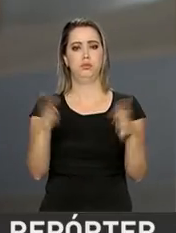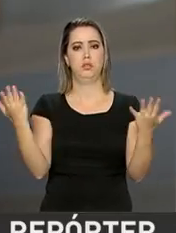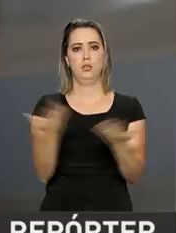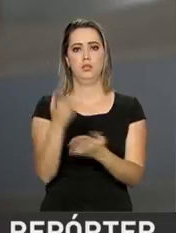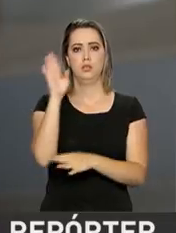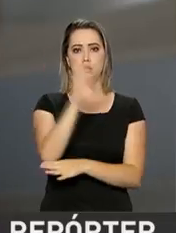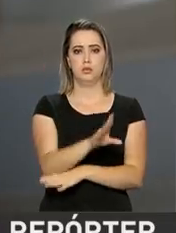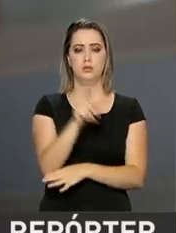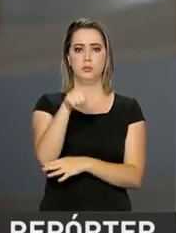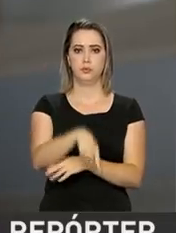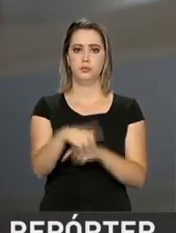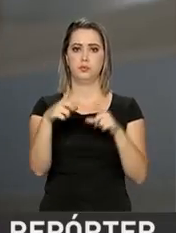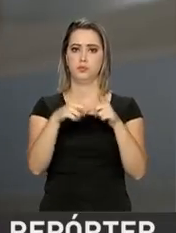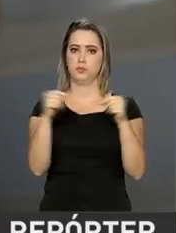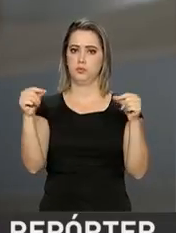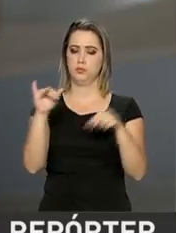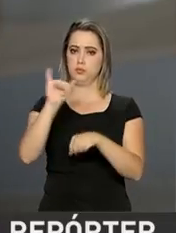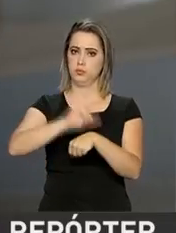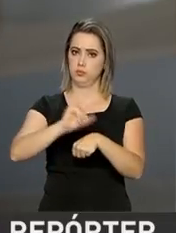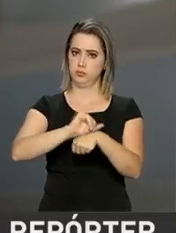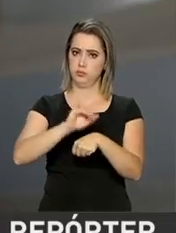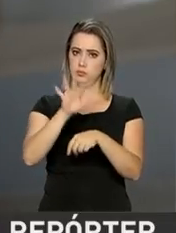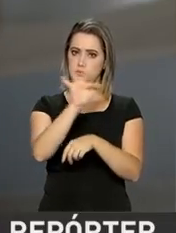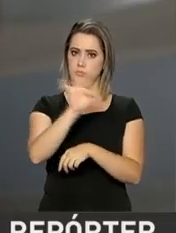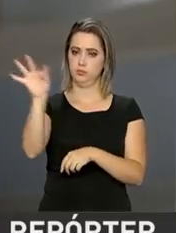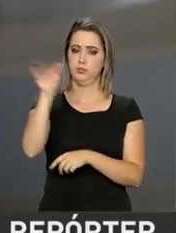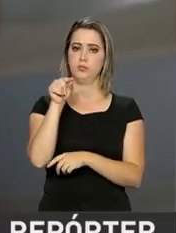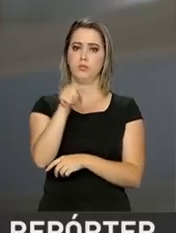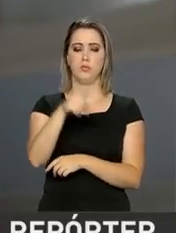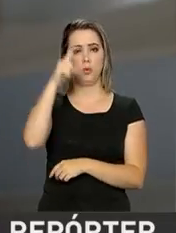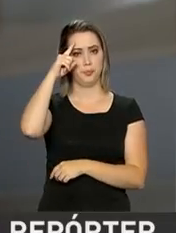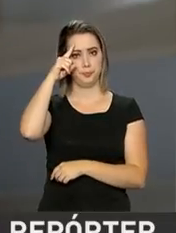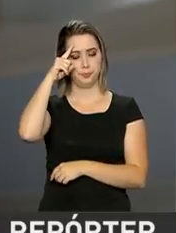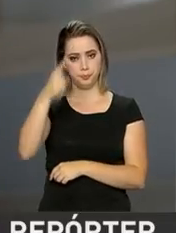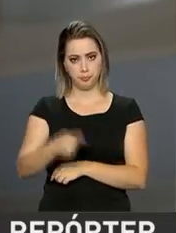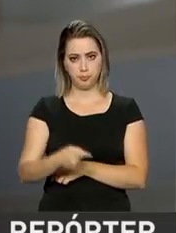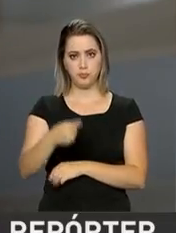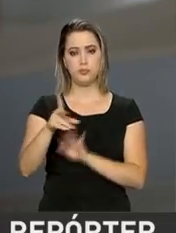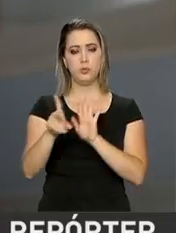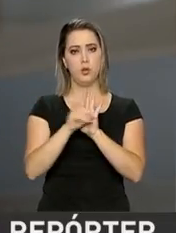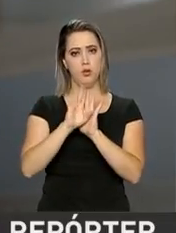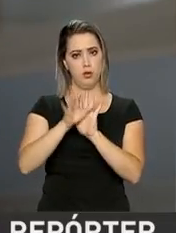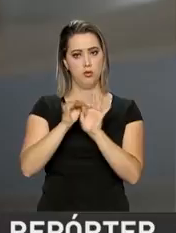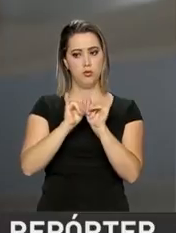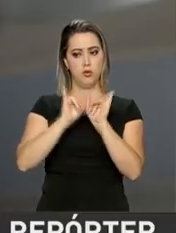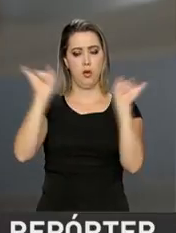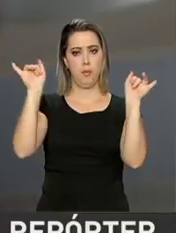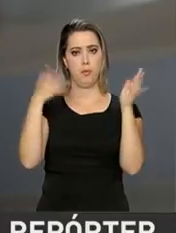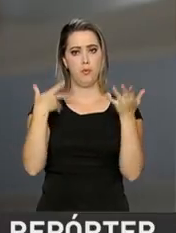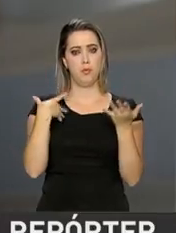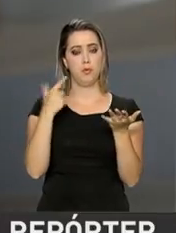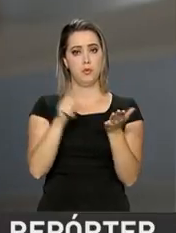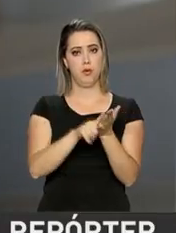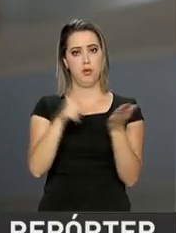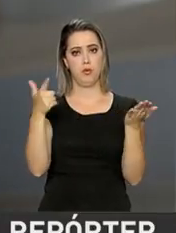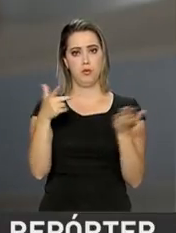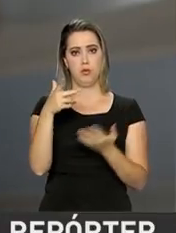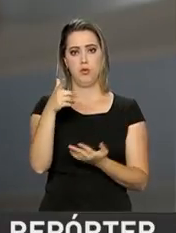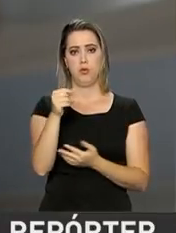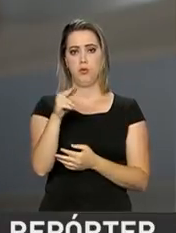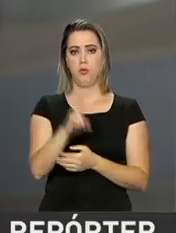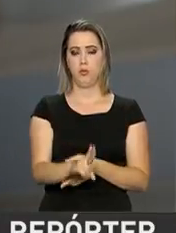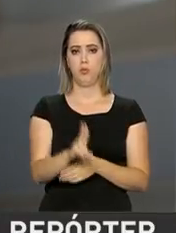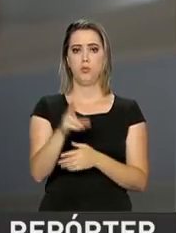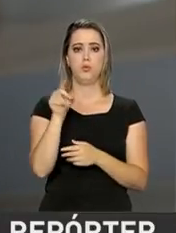tarde na capital federal o decreto para o uso das forças armadas já foi publicado em edição extra do diário oficial